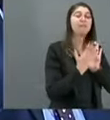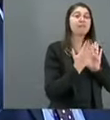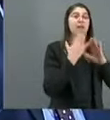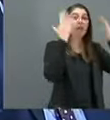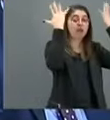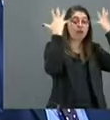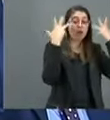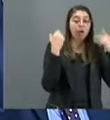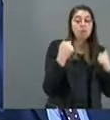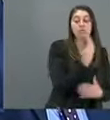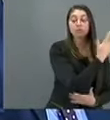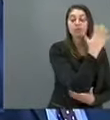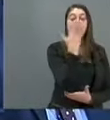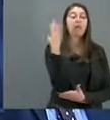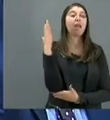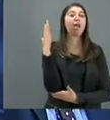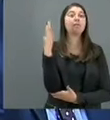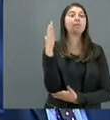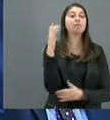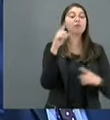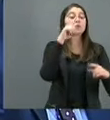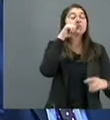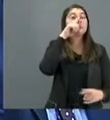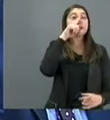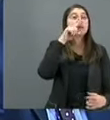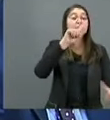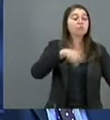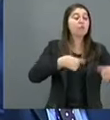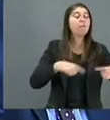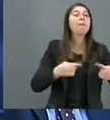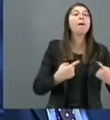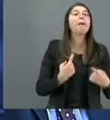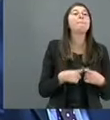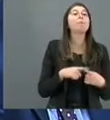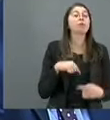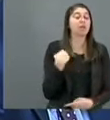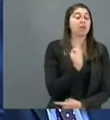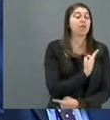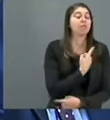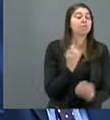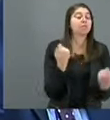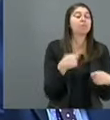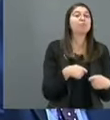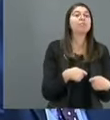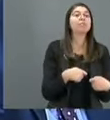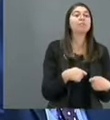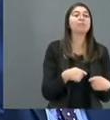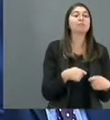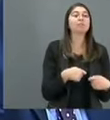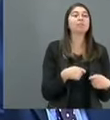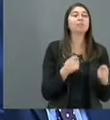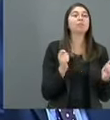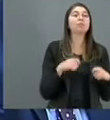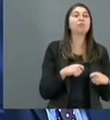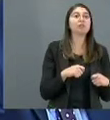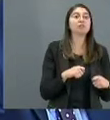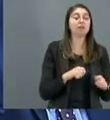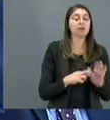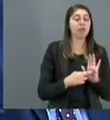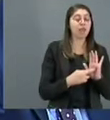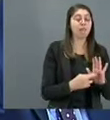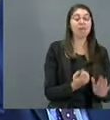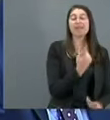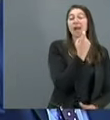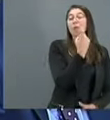intempéries de uma floresta? Por que apenas nós é que teremos um representante para falar